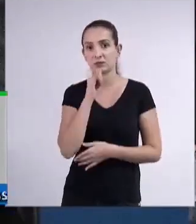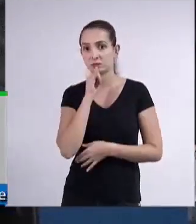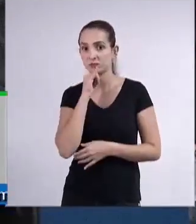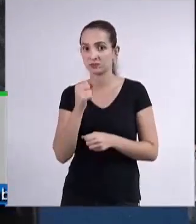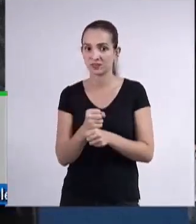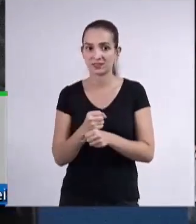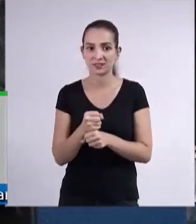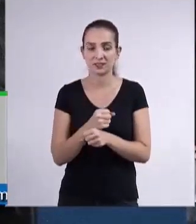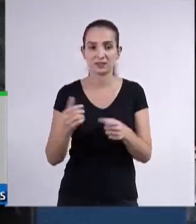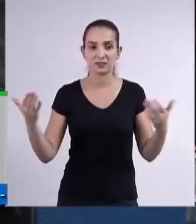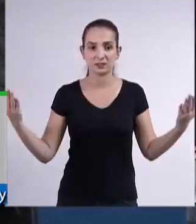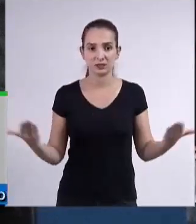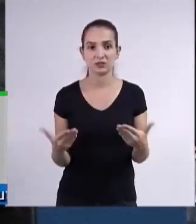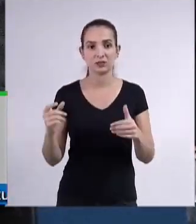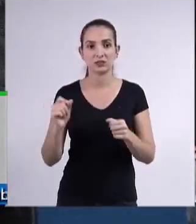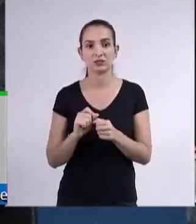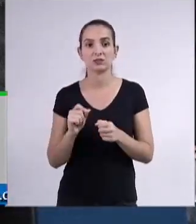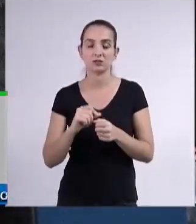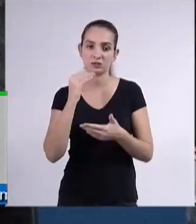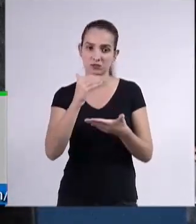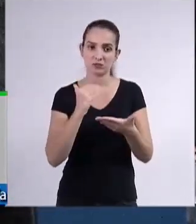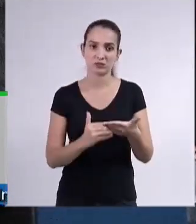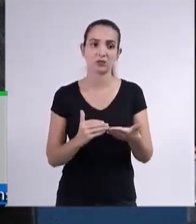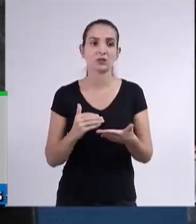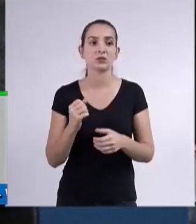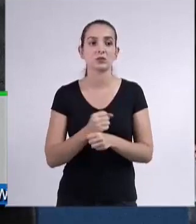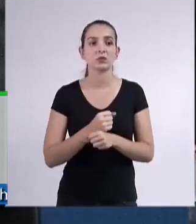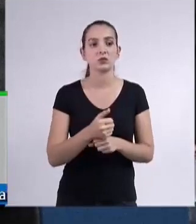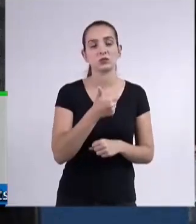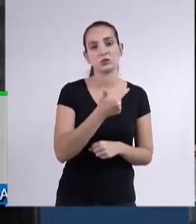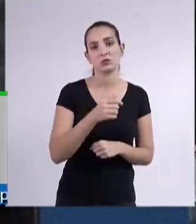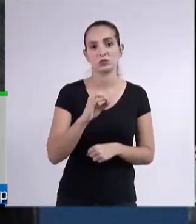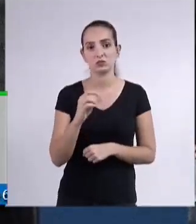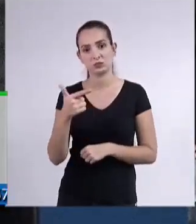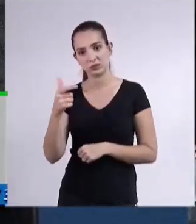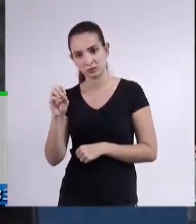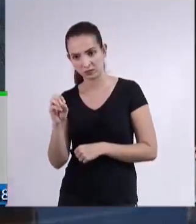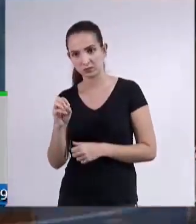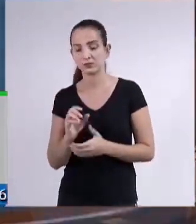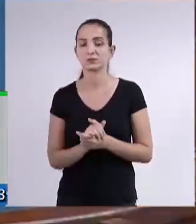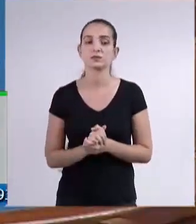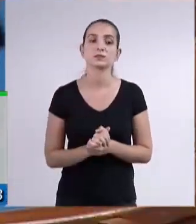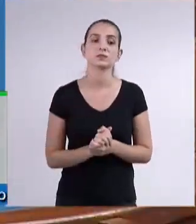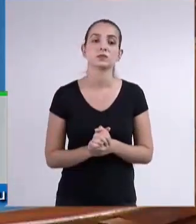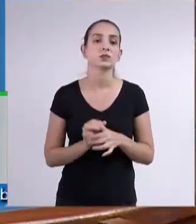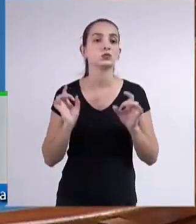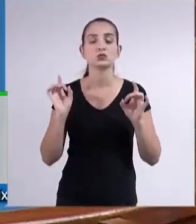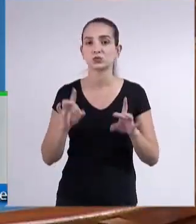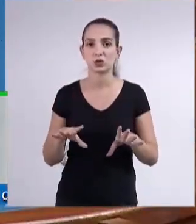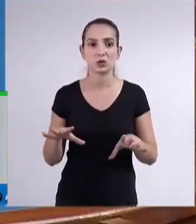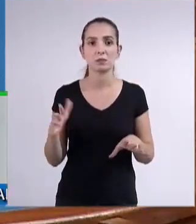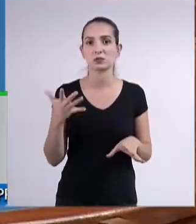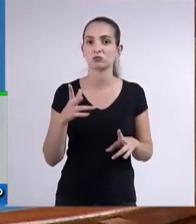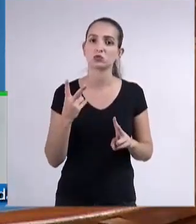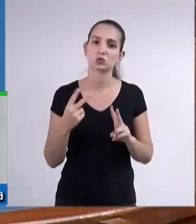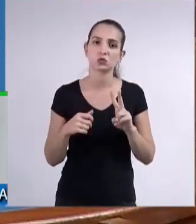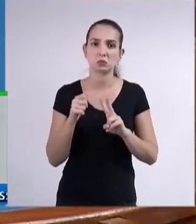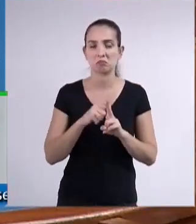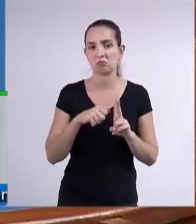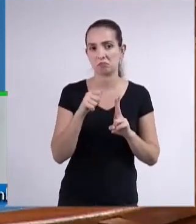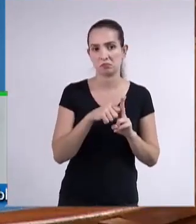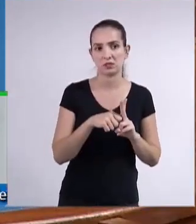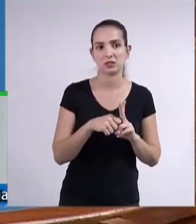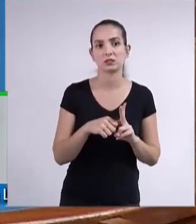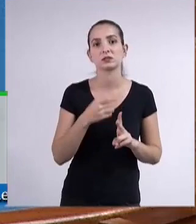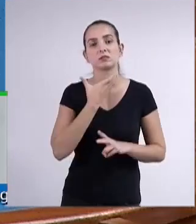esse ano ela faz a programação de energia para o ano de 2020. E apenas durante 2 meses, no